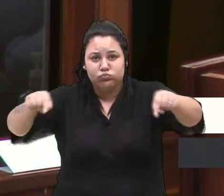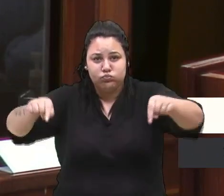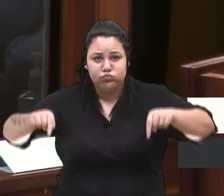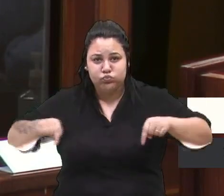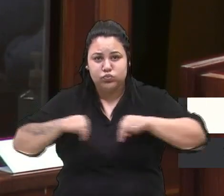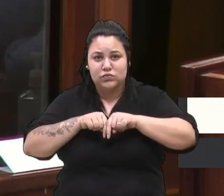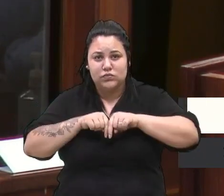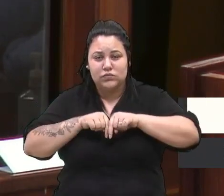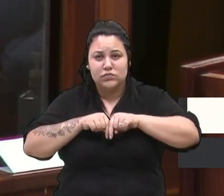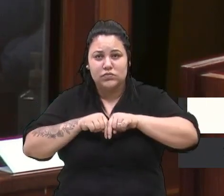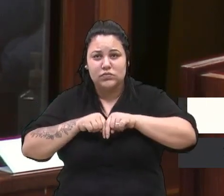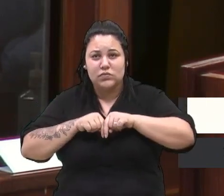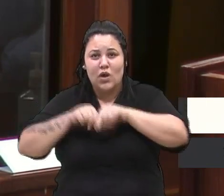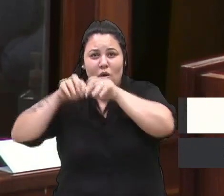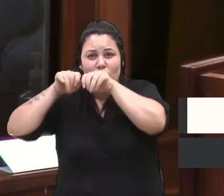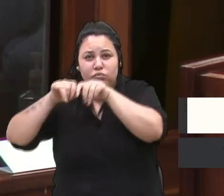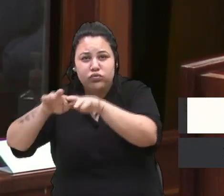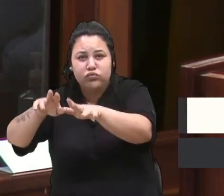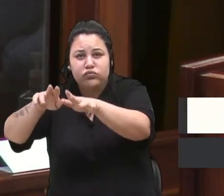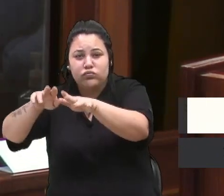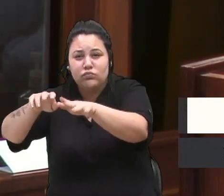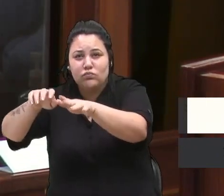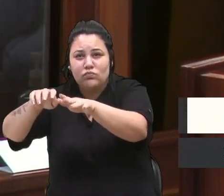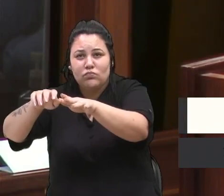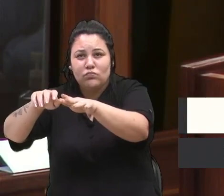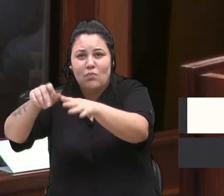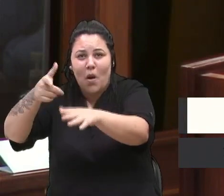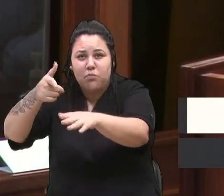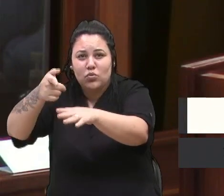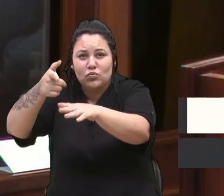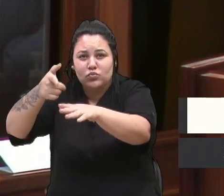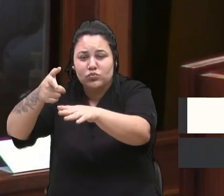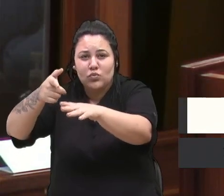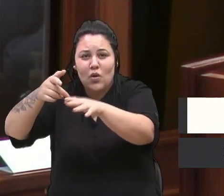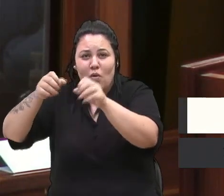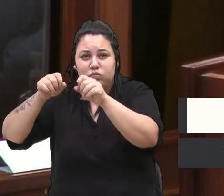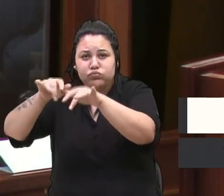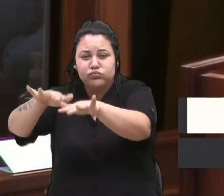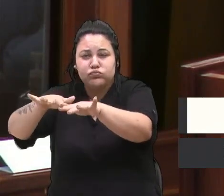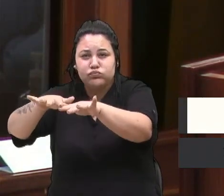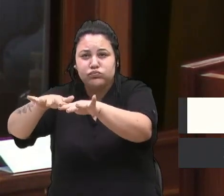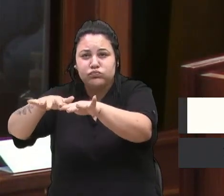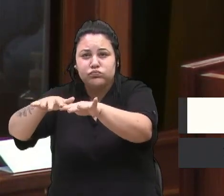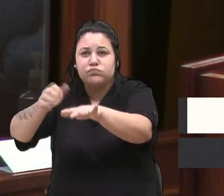O canhão custa 500 mil reais, mas ele cobre 80 hectares.